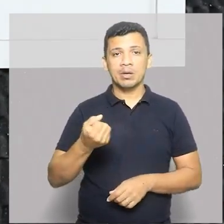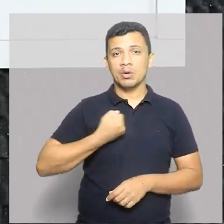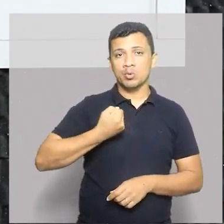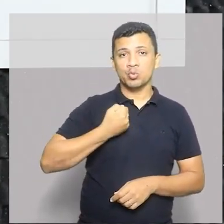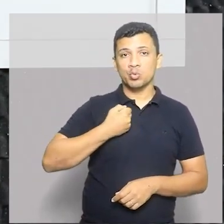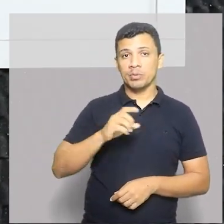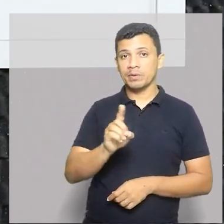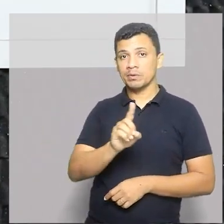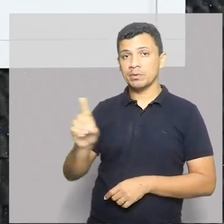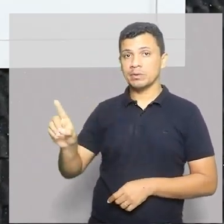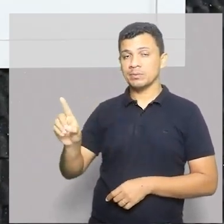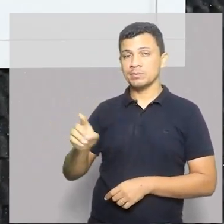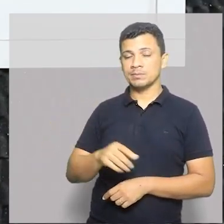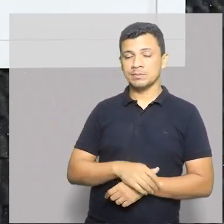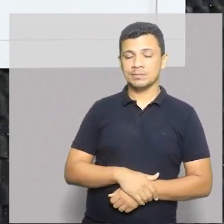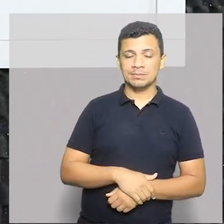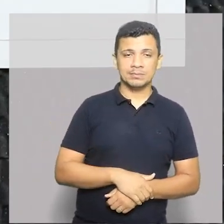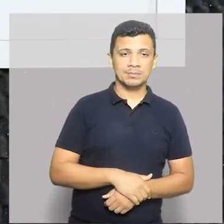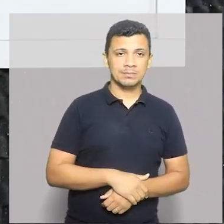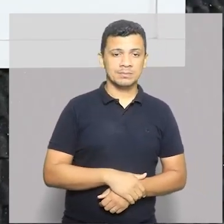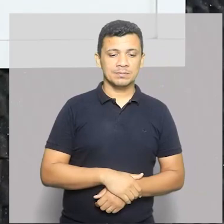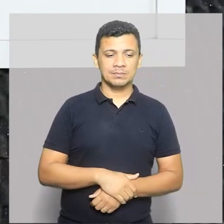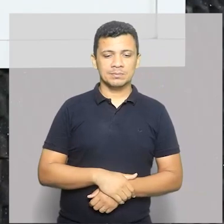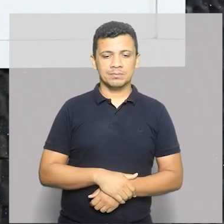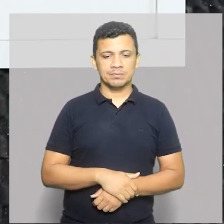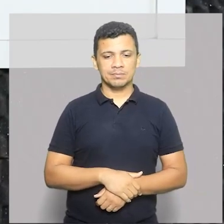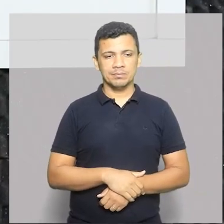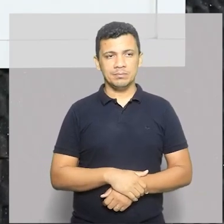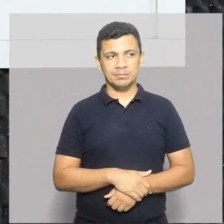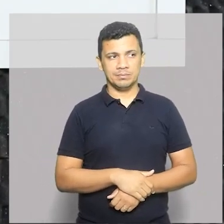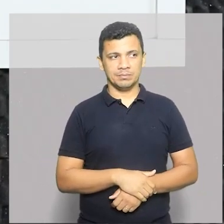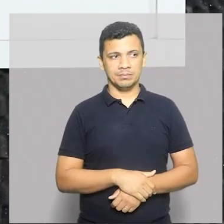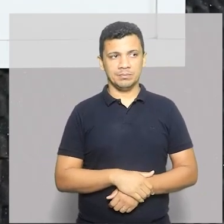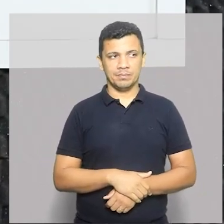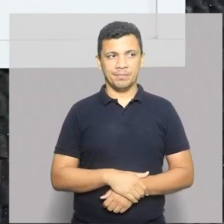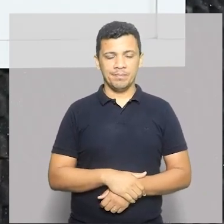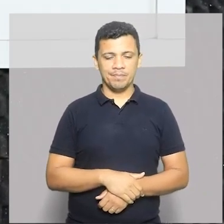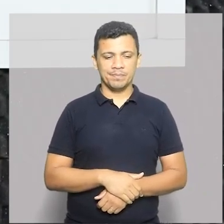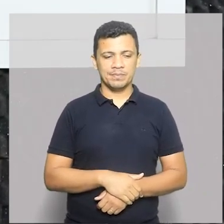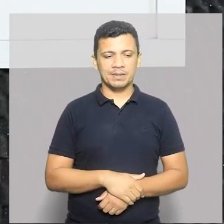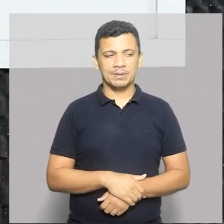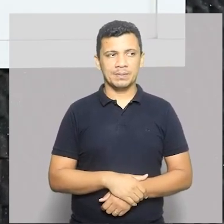Por exemplo, tá aqui o número, vamos botar aqui, o número, bora lá,